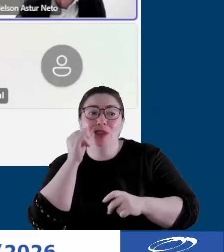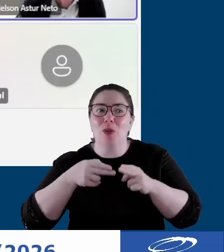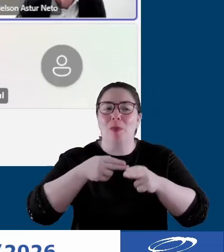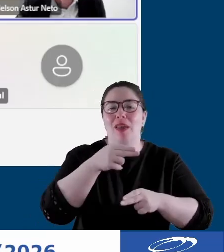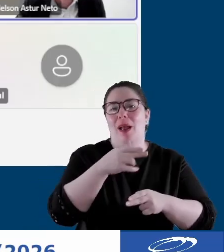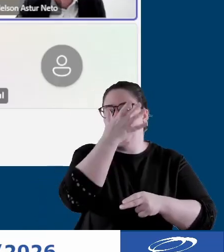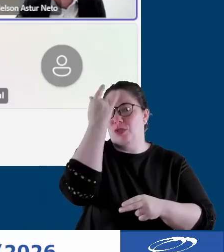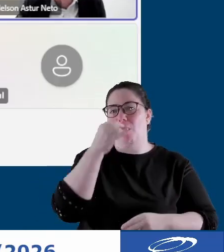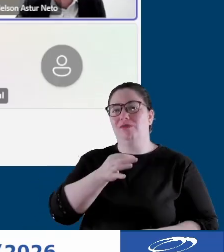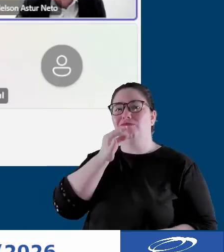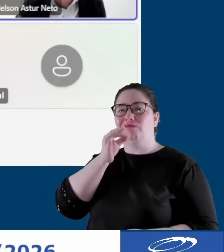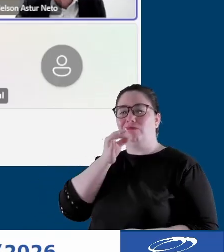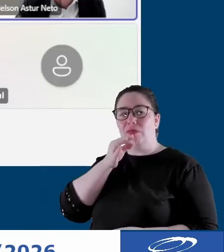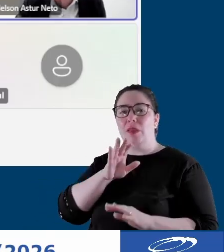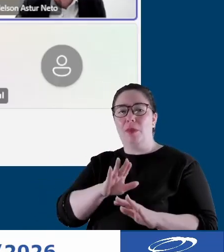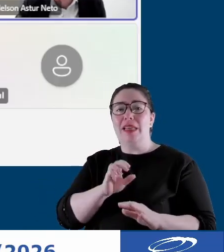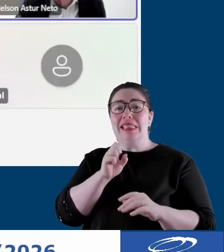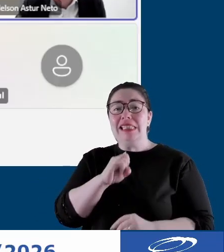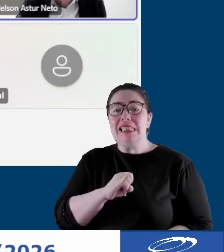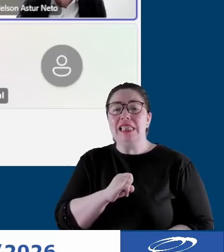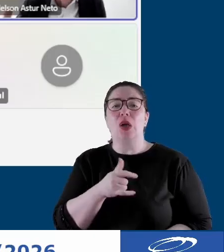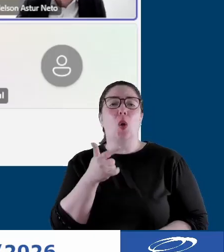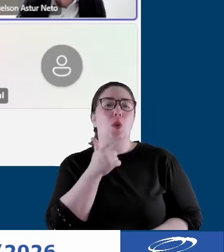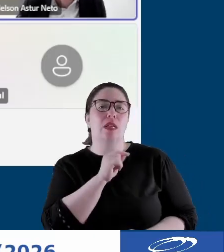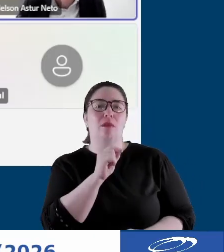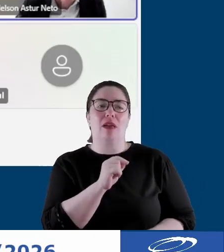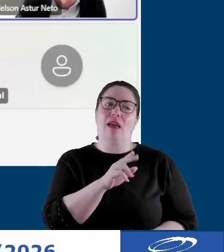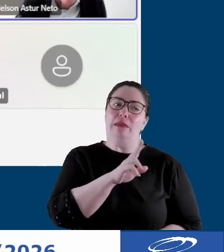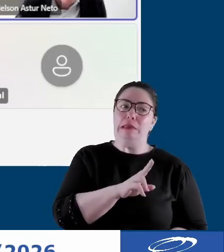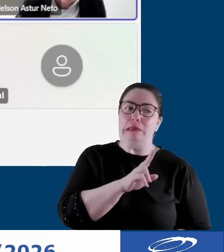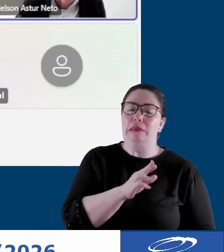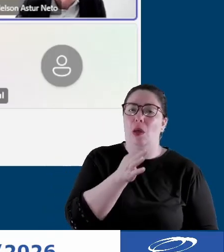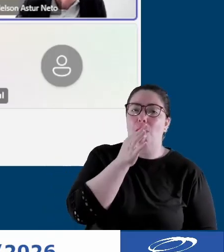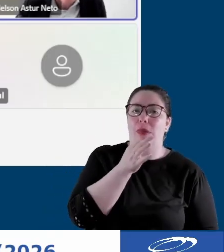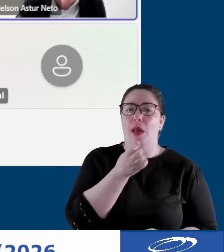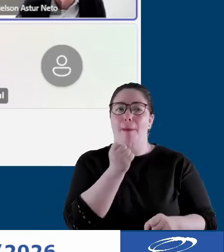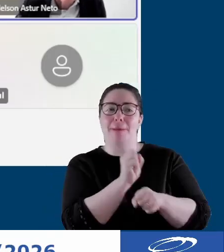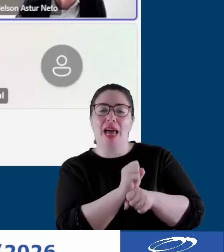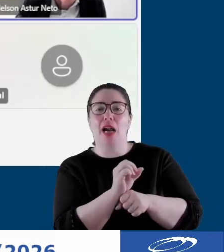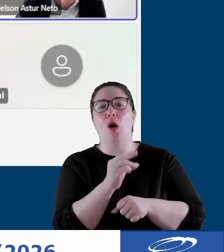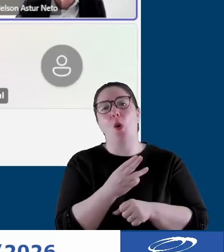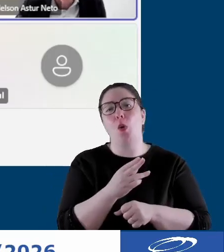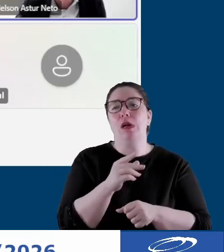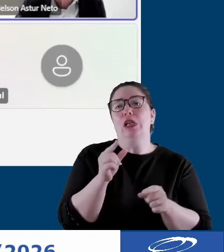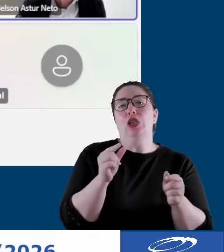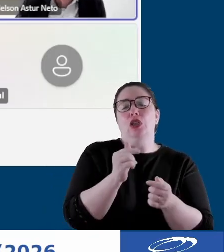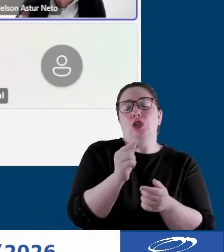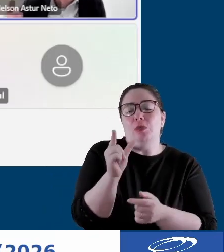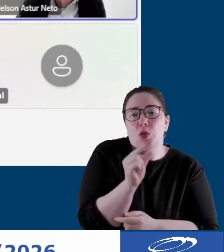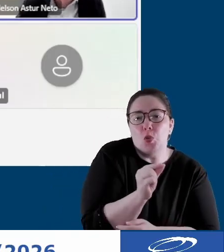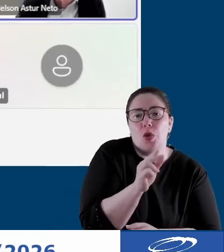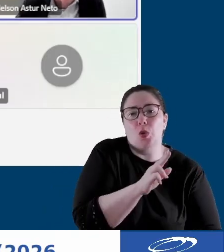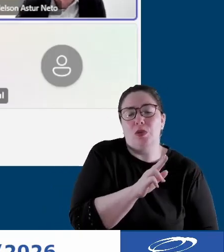com o paciente, diminuir o uso e parar de fumar 30 dias antes da cirurgia, e